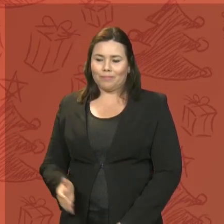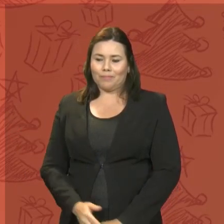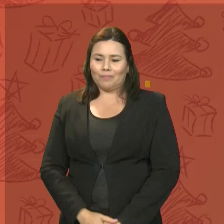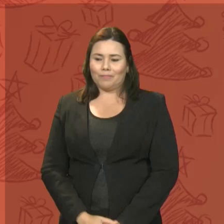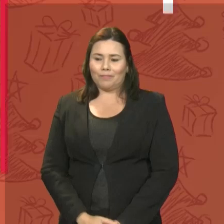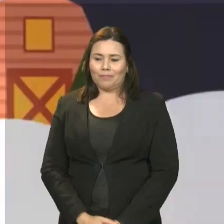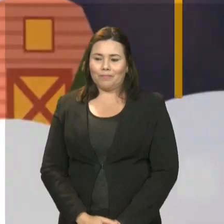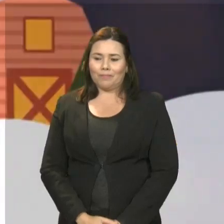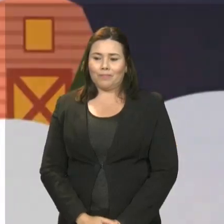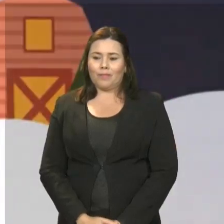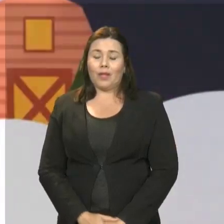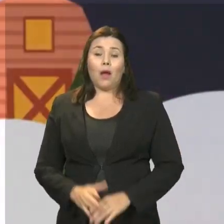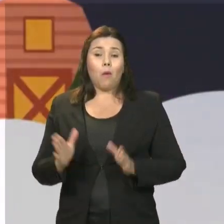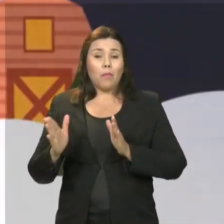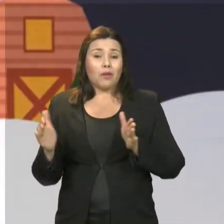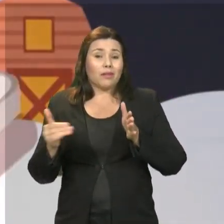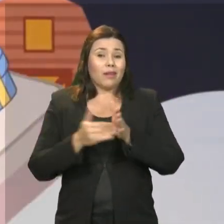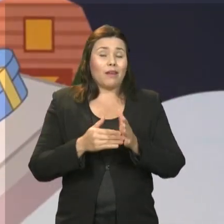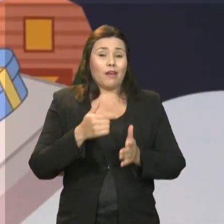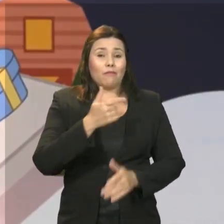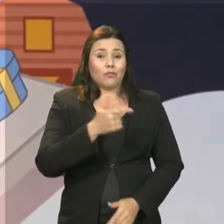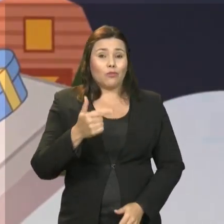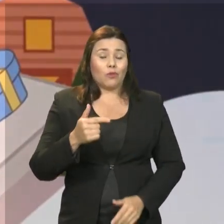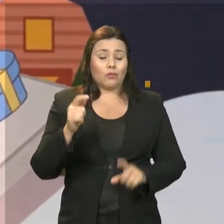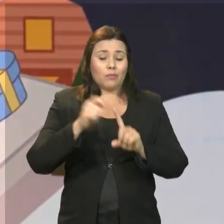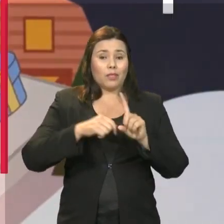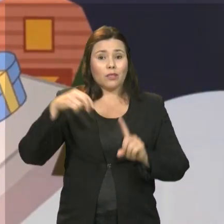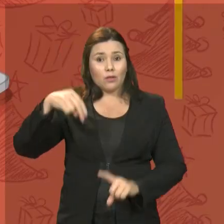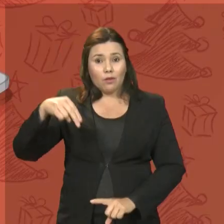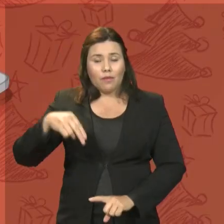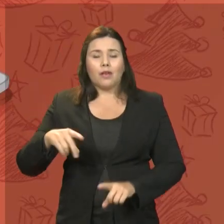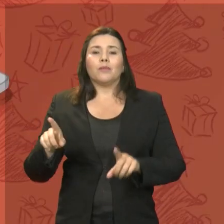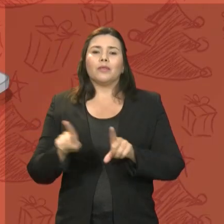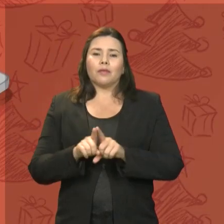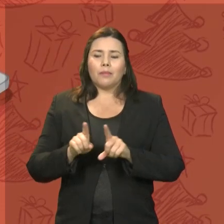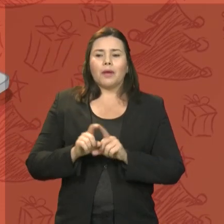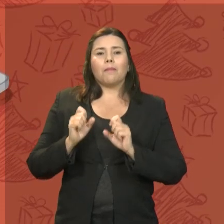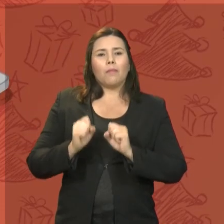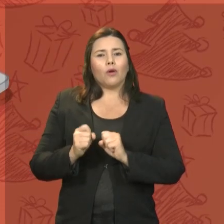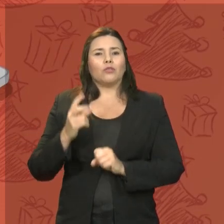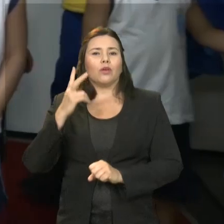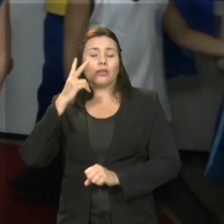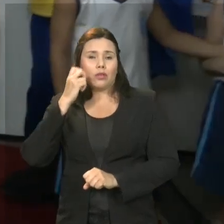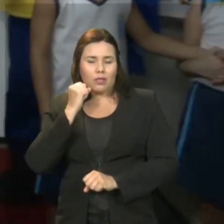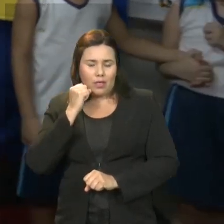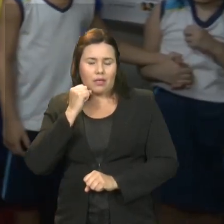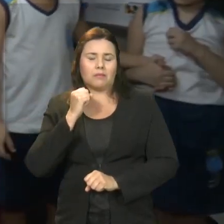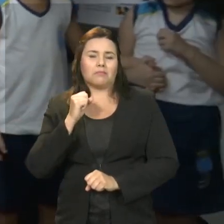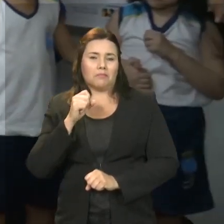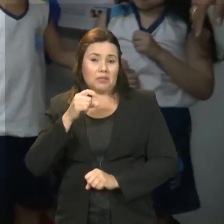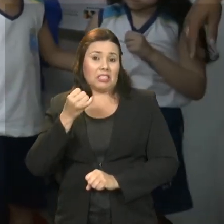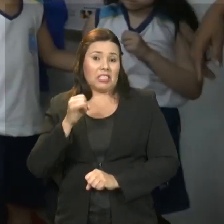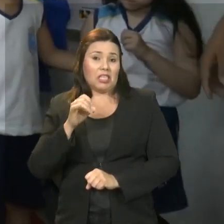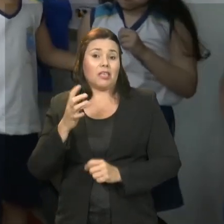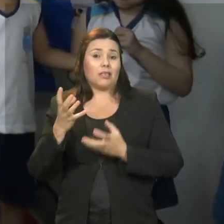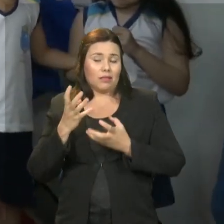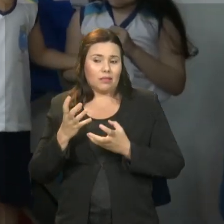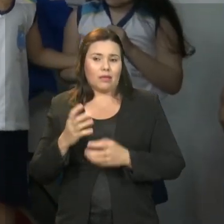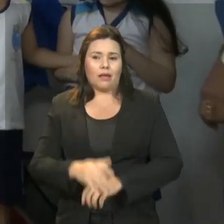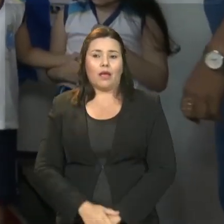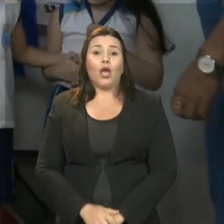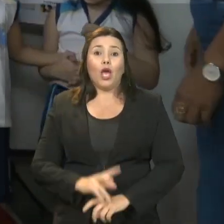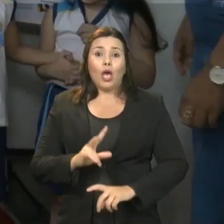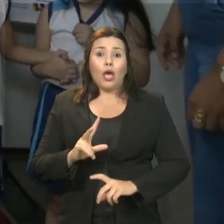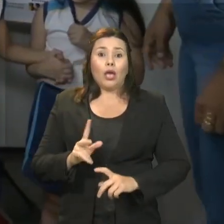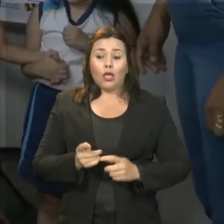blognoel.correios.com.br até 22 de novembro. Elas também podem ser adotadas no próprio blog. Os presentes podem ser